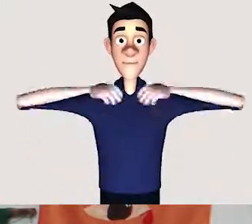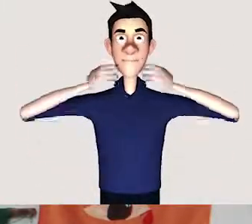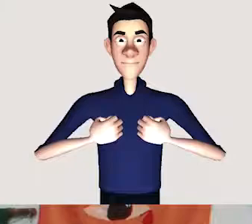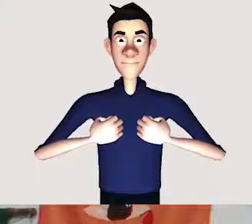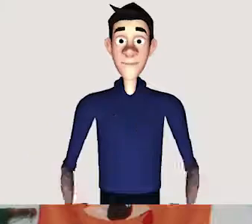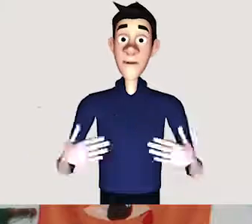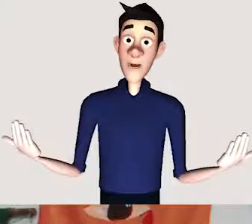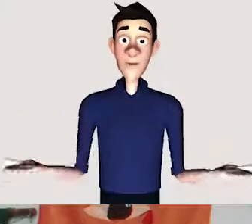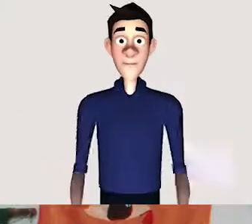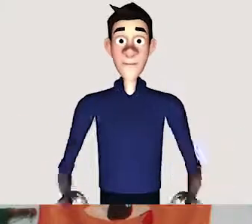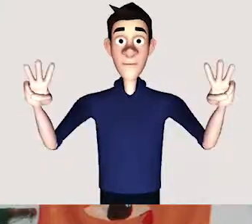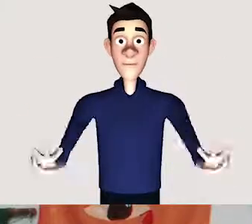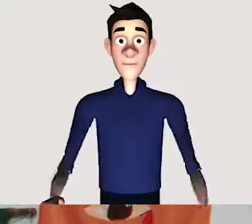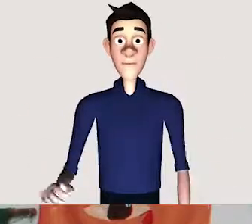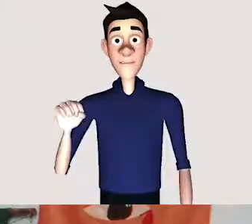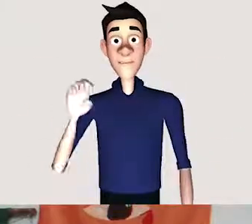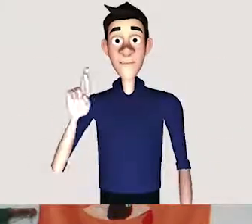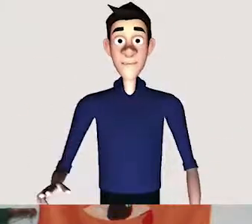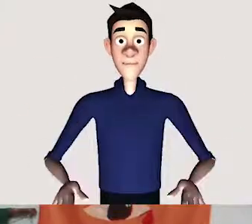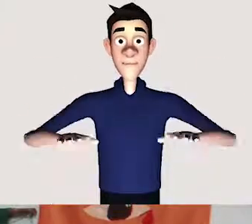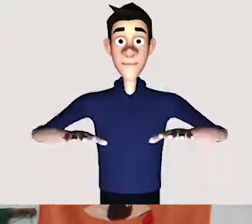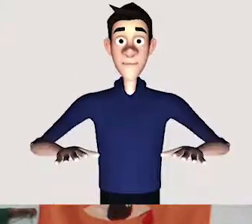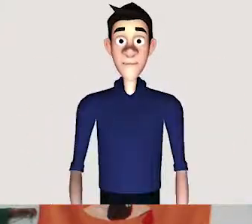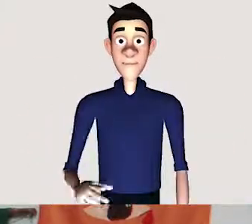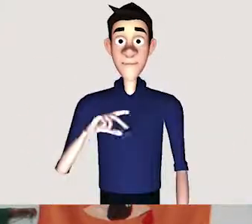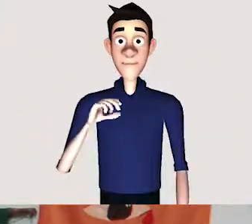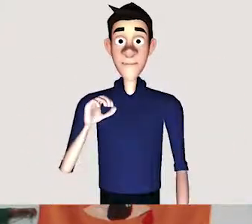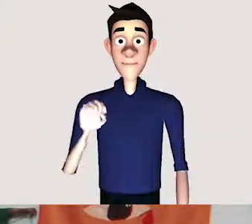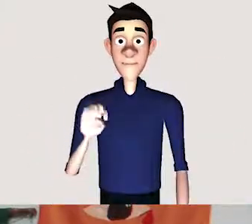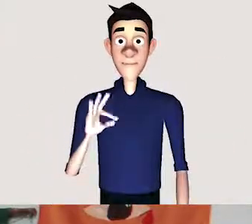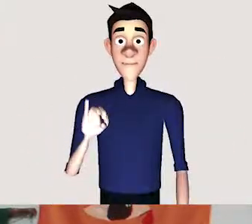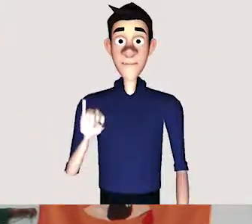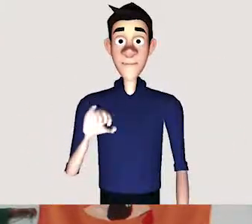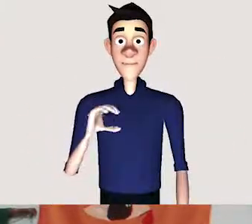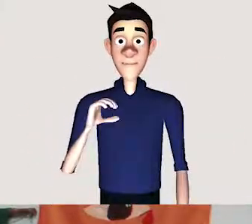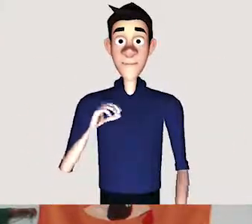maior potência, a sua maior força. Então, os